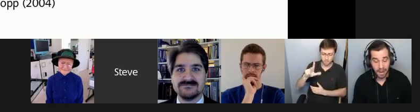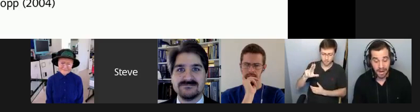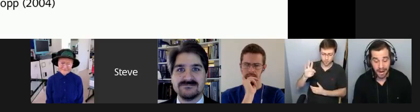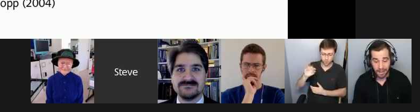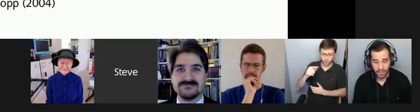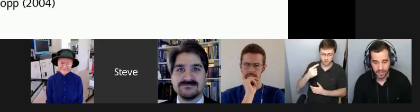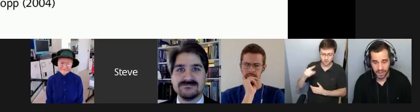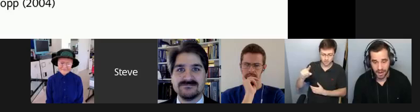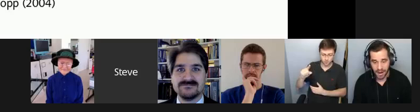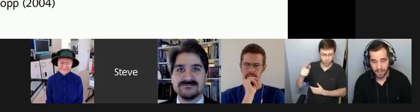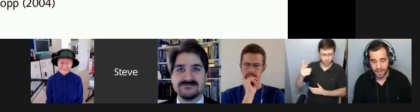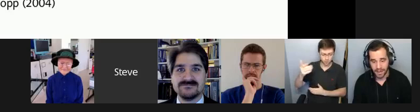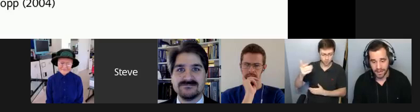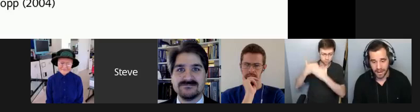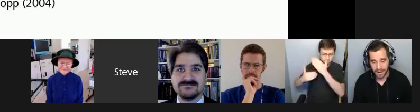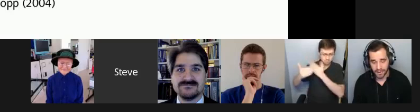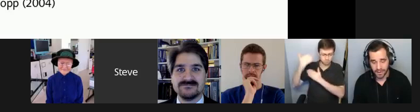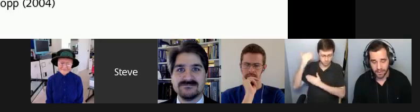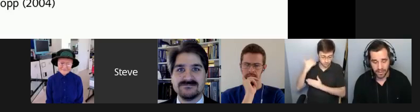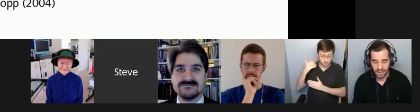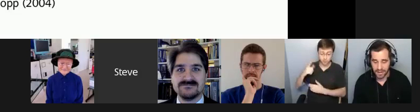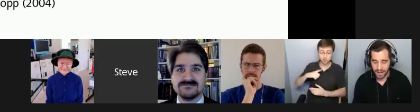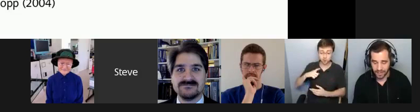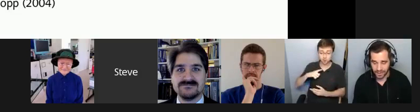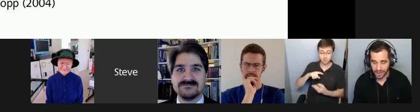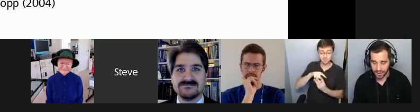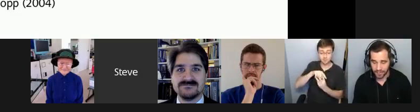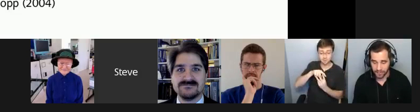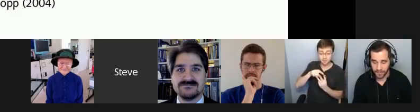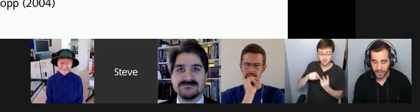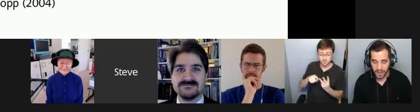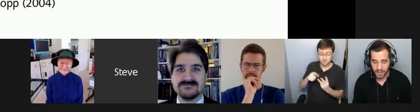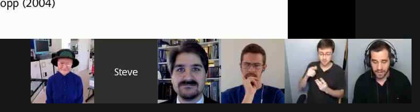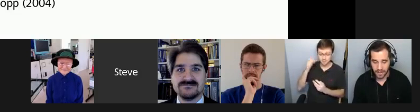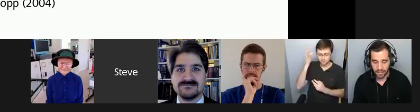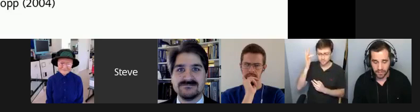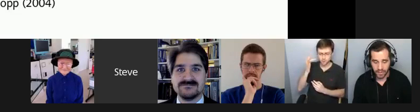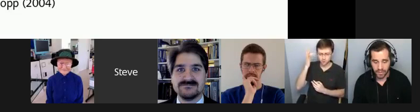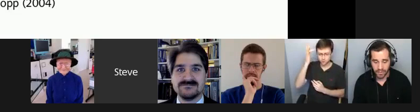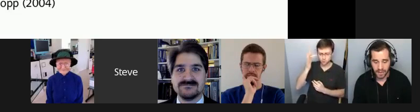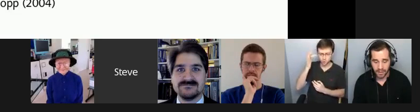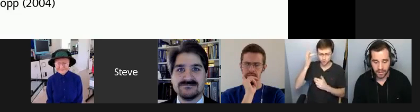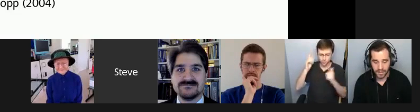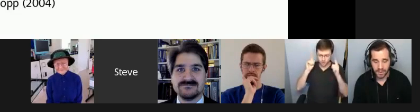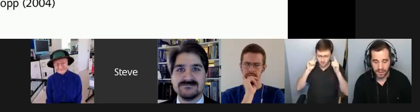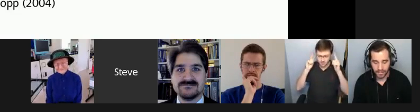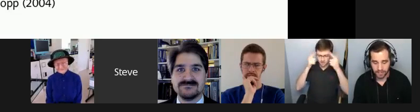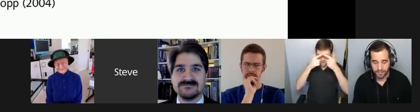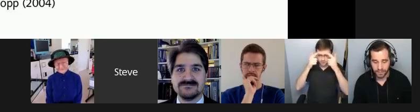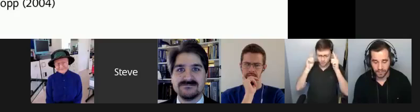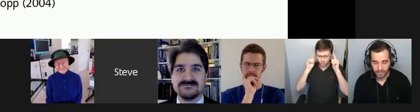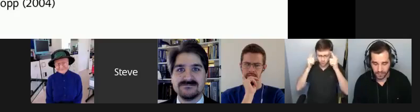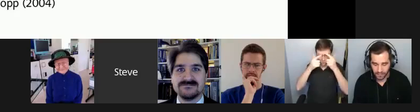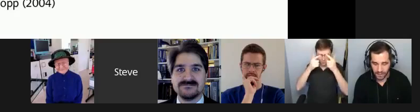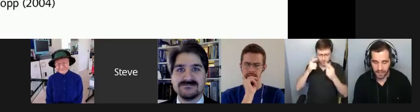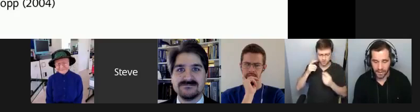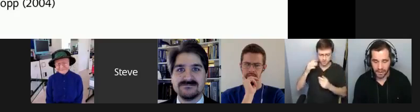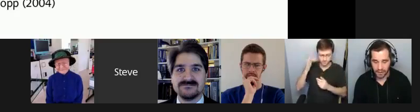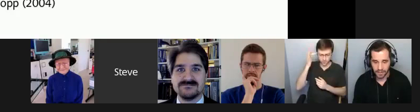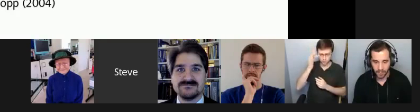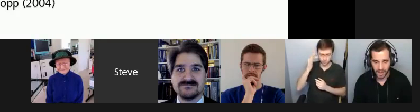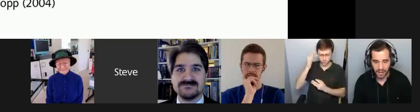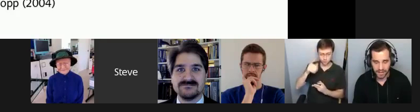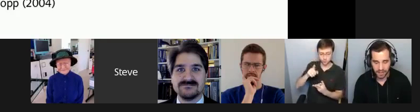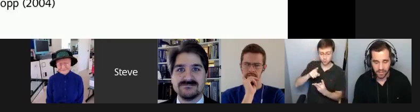simplesmente separarmos arbitrariedade e conicidade. Então, são dois conceitos que